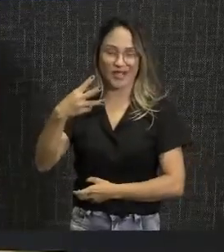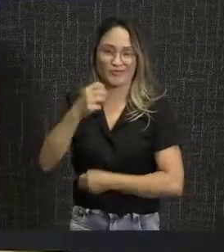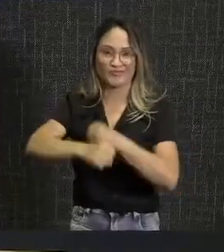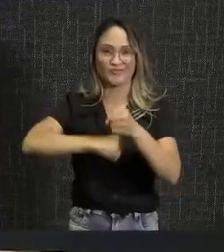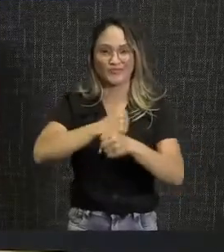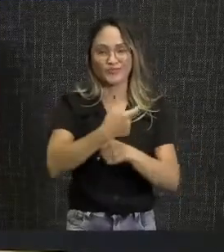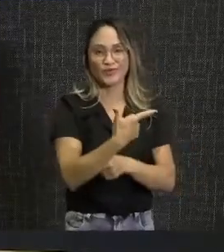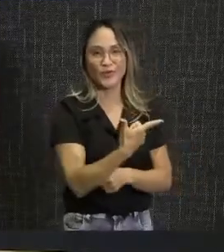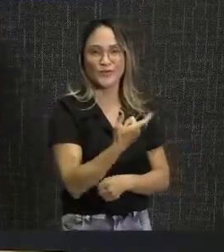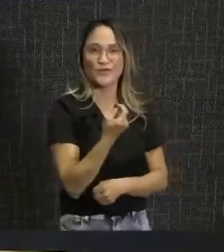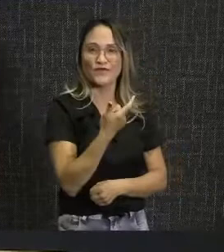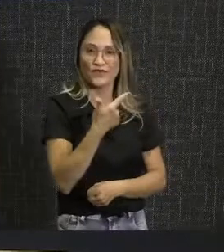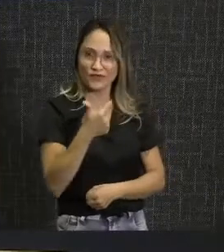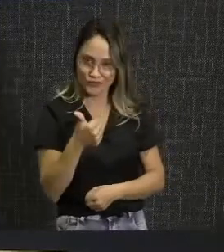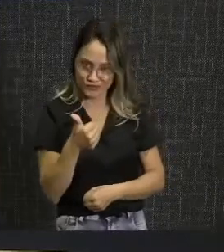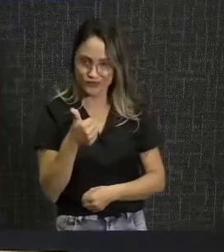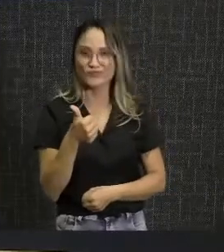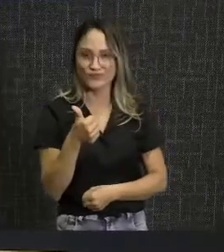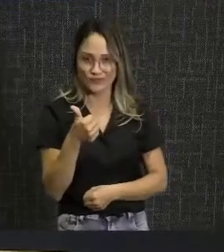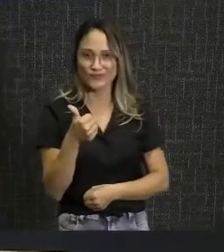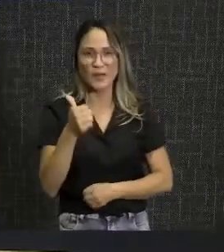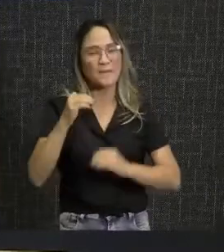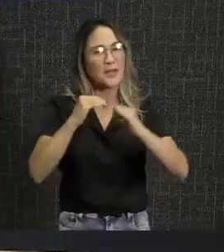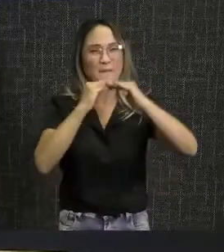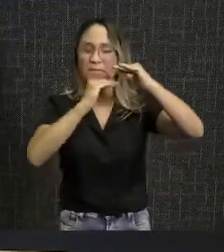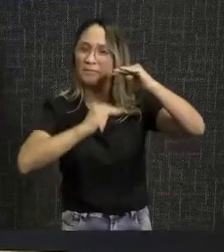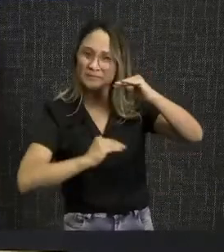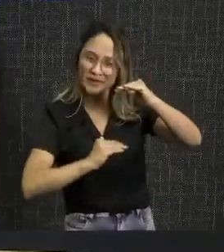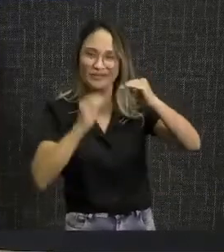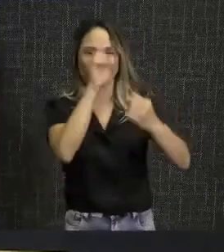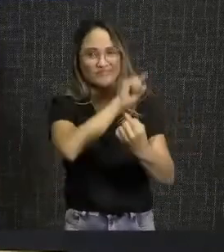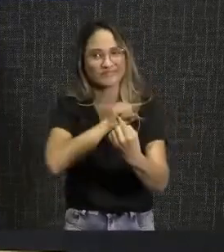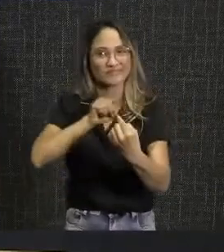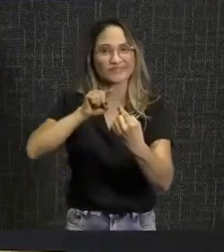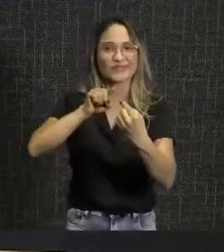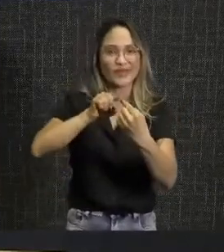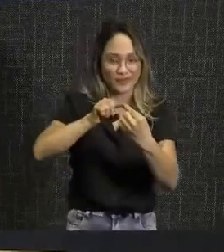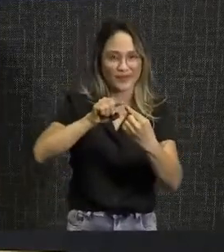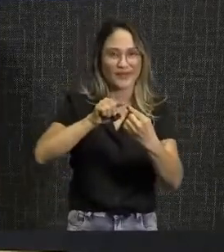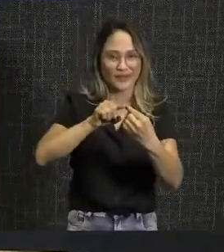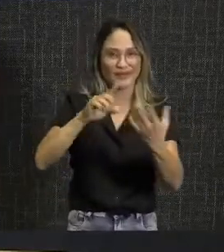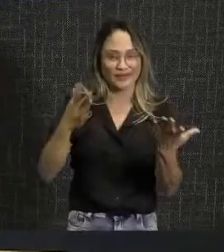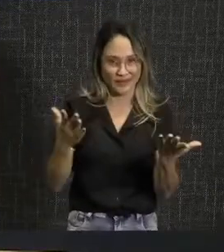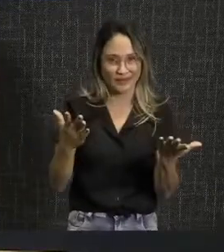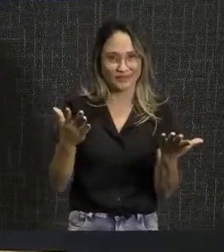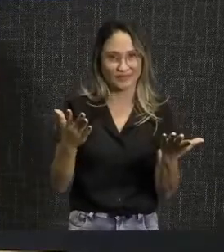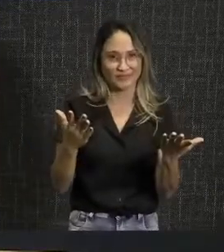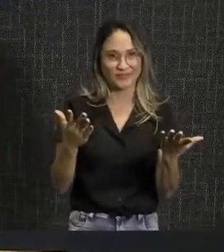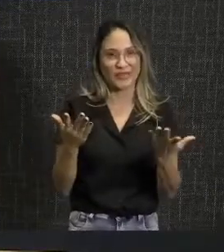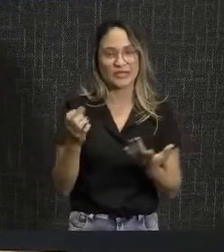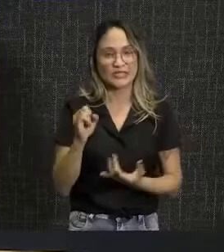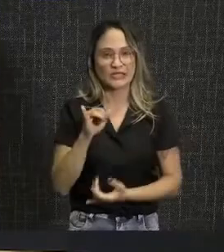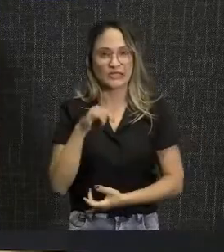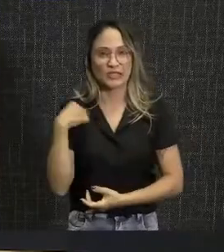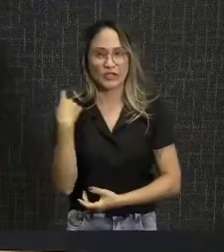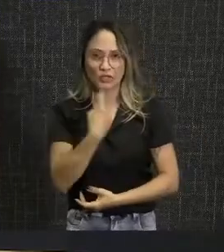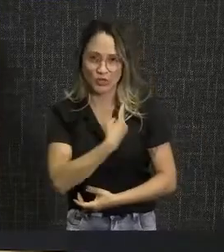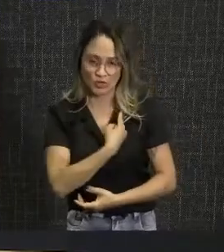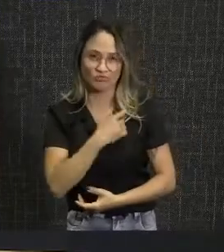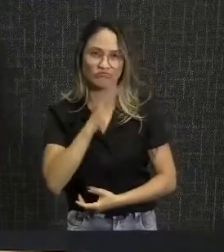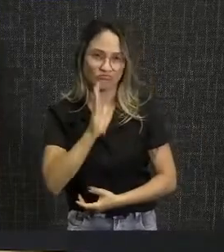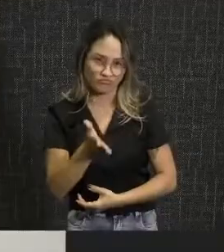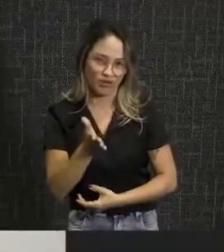inclusive, da meta que o Banco Central estabelece para a inflação, o centro da meta da inflação. Então, ou seja, a gente está com uma inflação muito